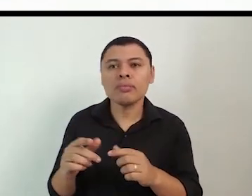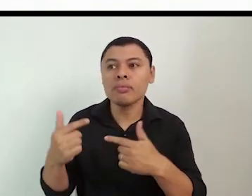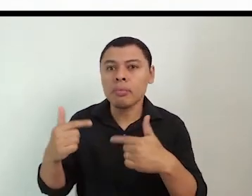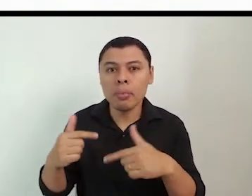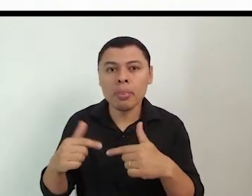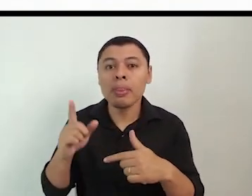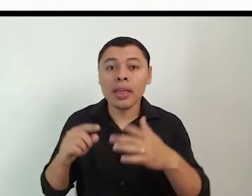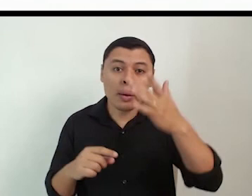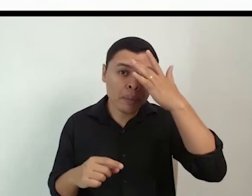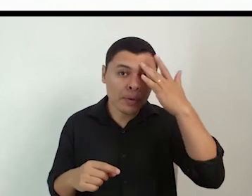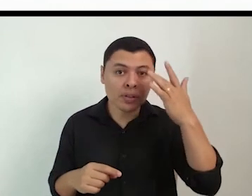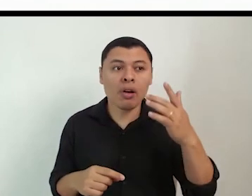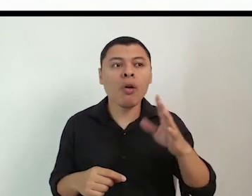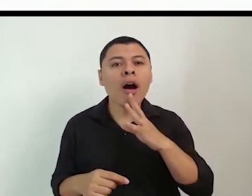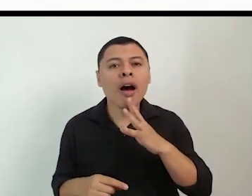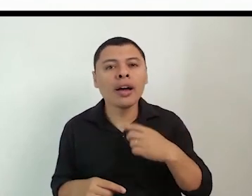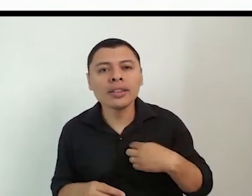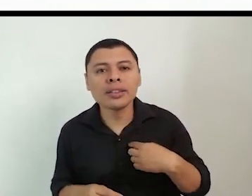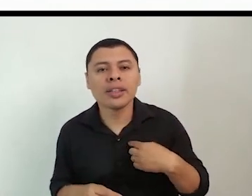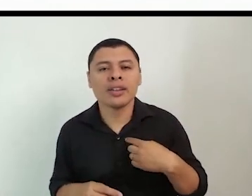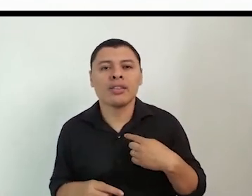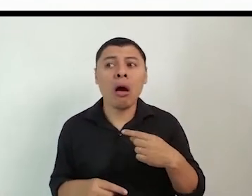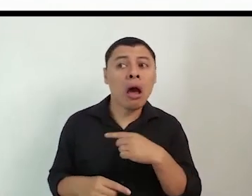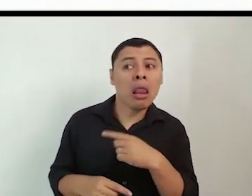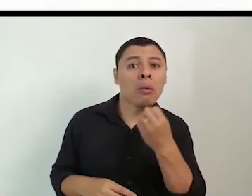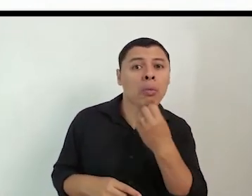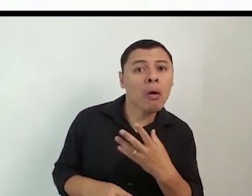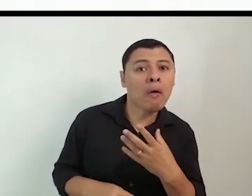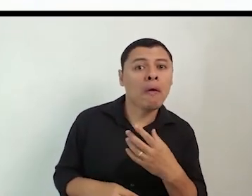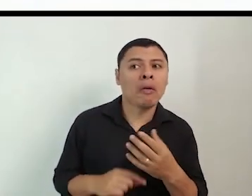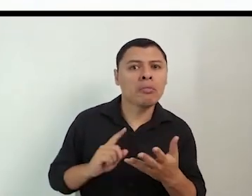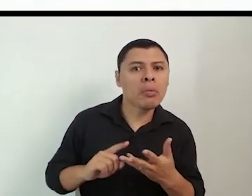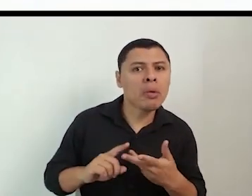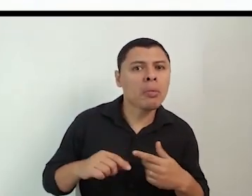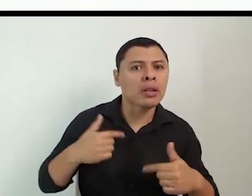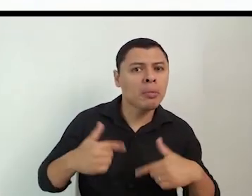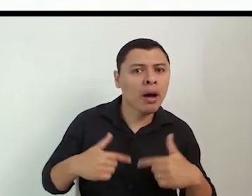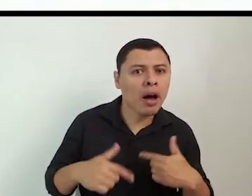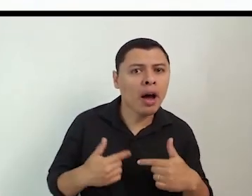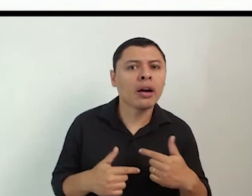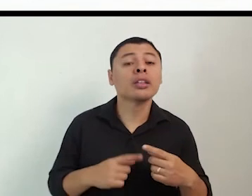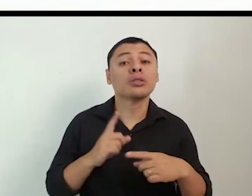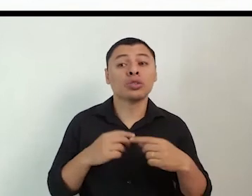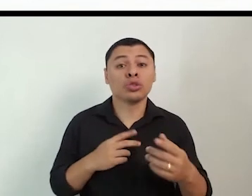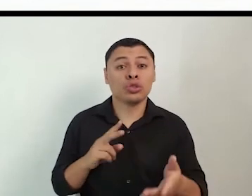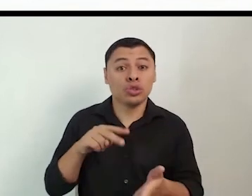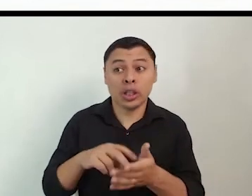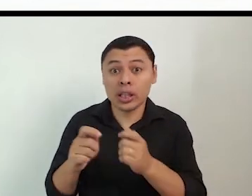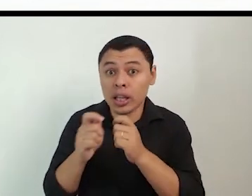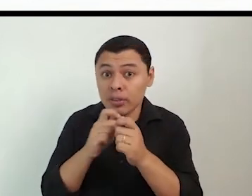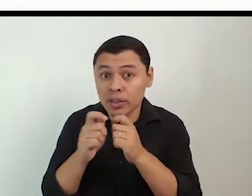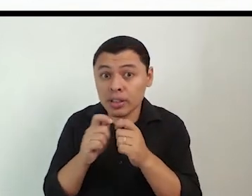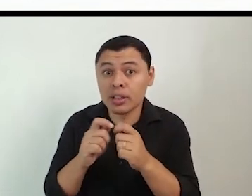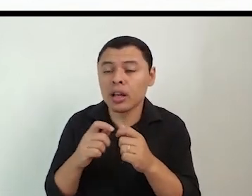por indicação, porque as pessoas me indicavam e falavam bem do meu trabalho. Então, quando chegava na entrevista, não tinha